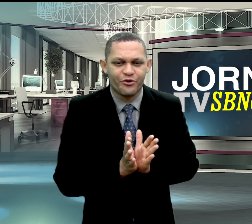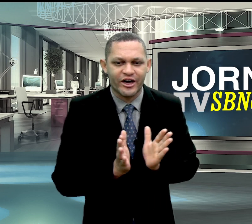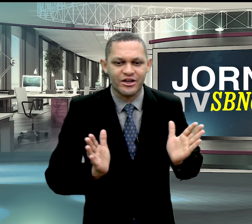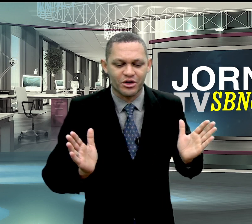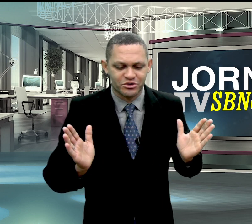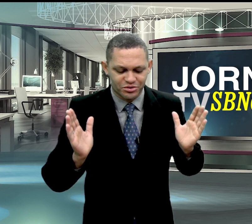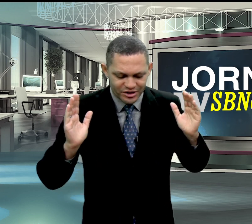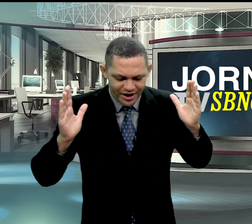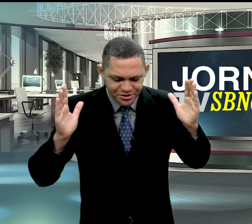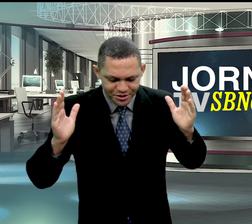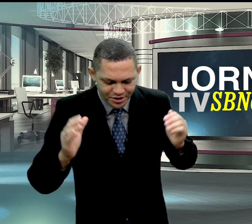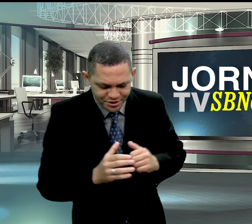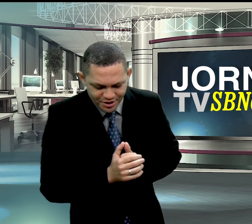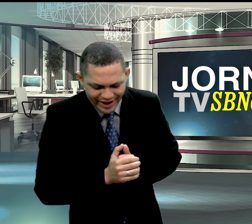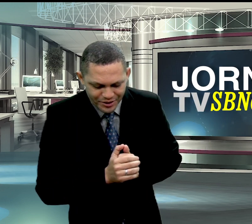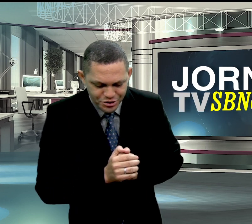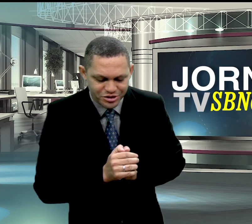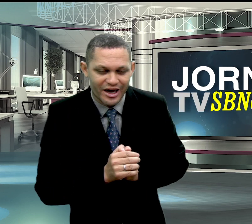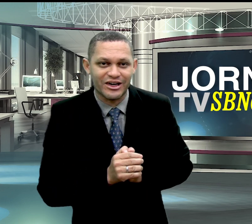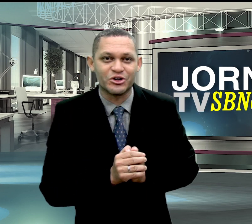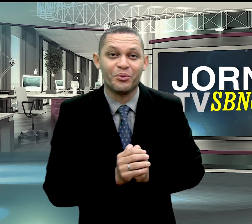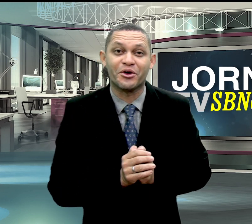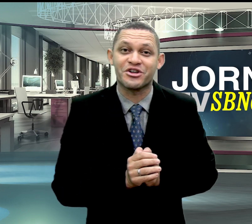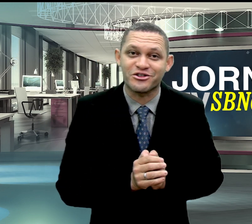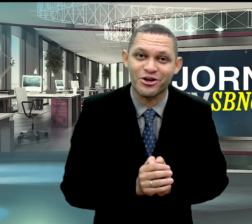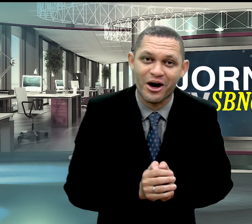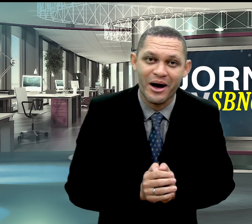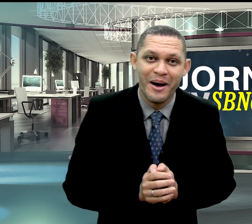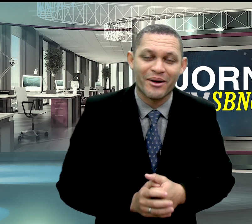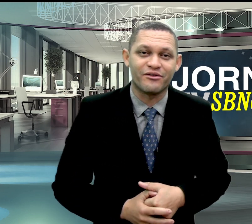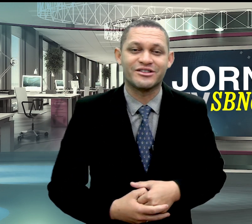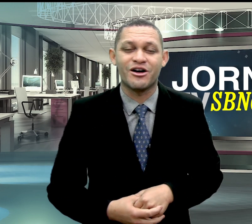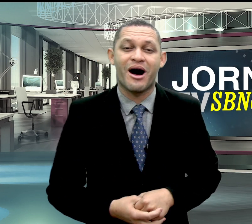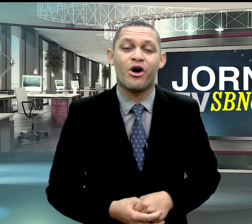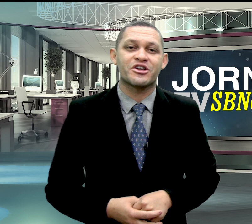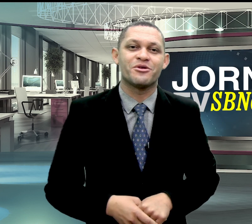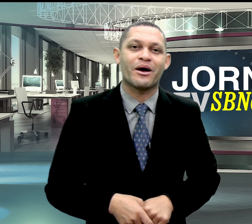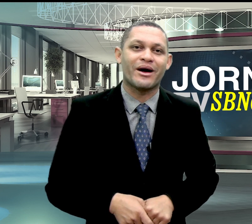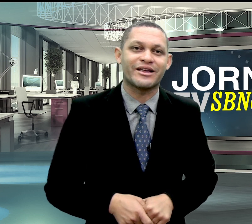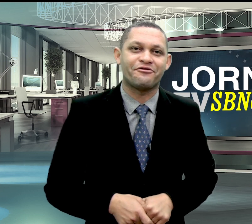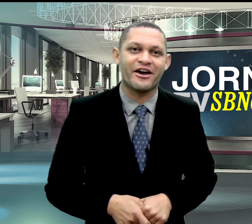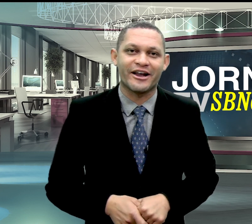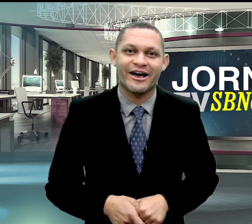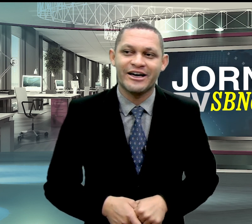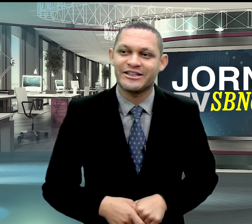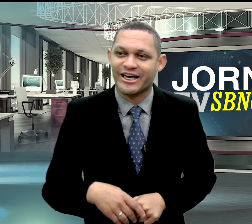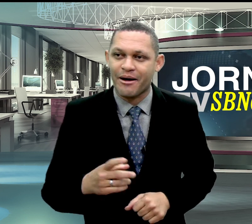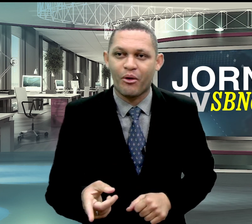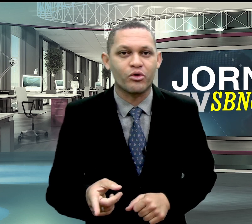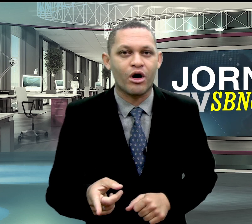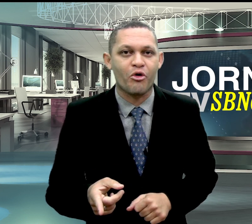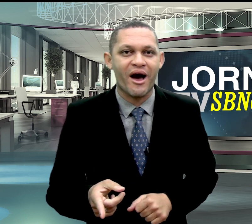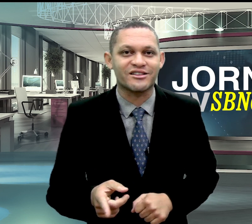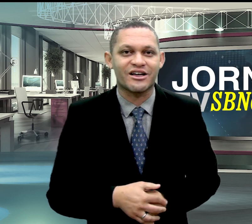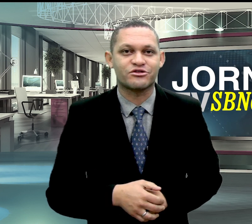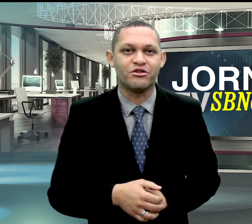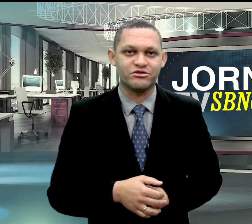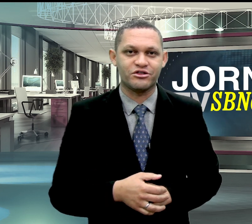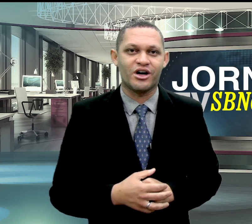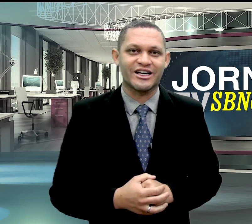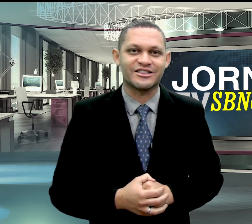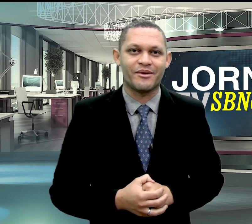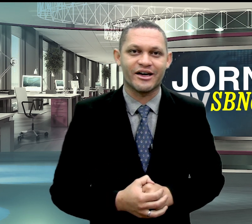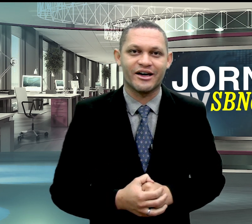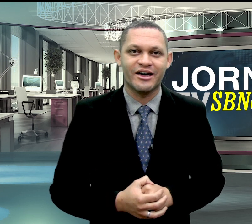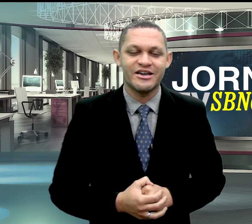carinho, fiquem todos com Deus. O Nilson Araújo está indo, por hoje é só. Para você, uma ótima quarta-feira. Daqui a pouco, logo mais às